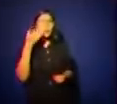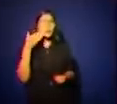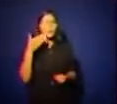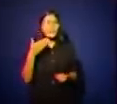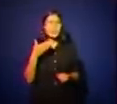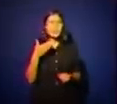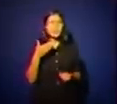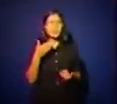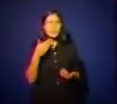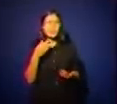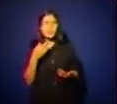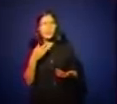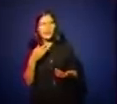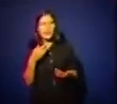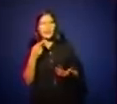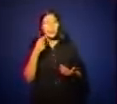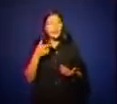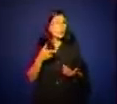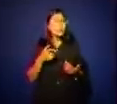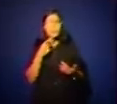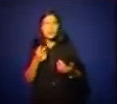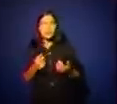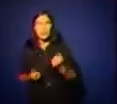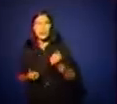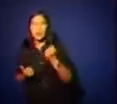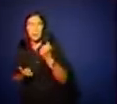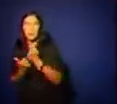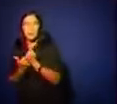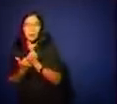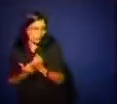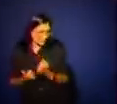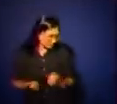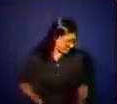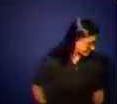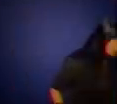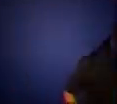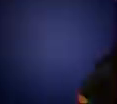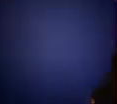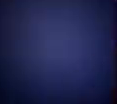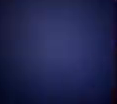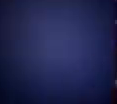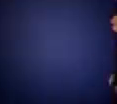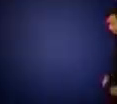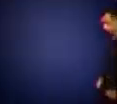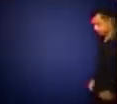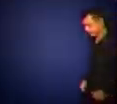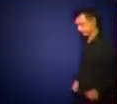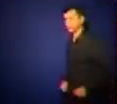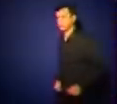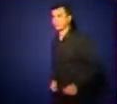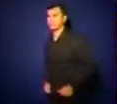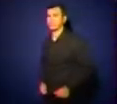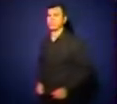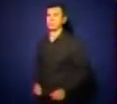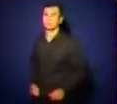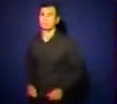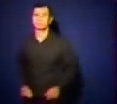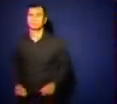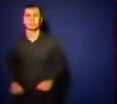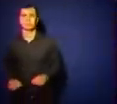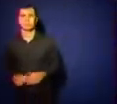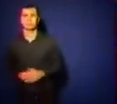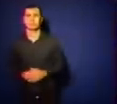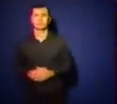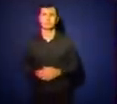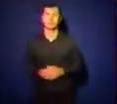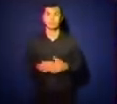ou menos conhecidas mostrar voltar atrás para mostrar um pouco qual era o plano desde o começo né porque quando você começa um plano